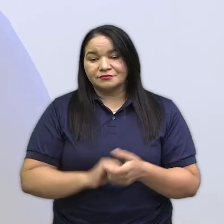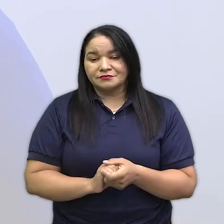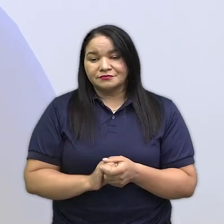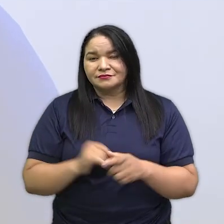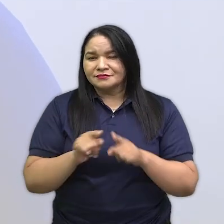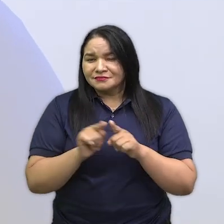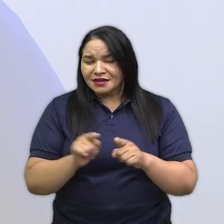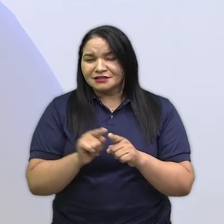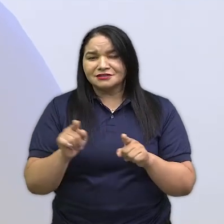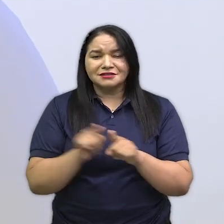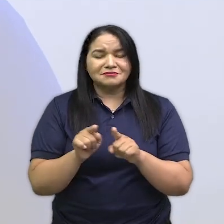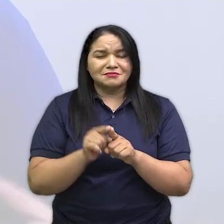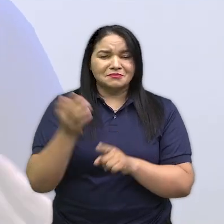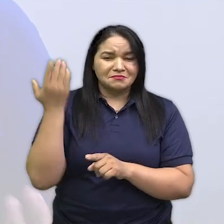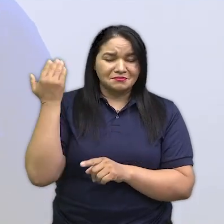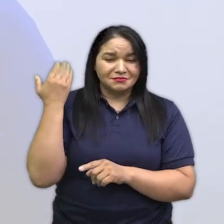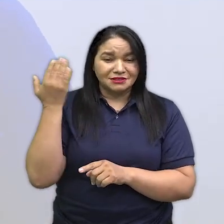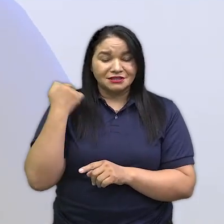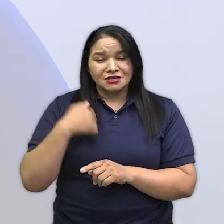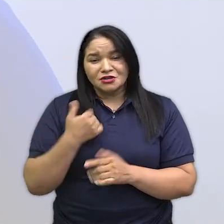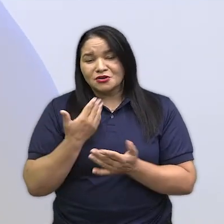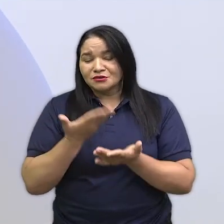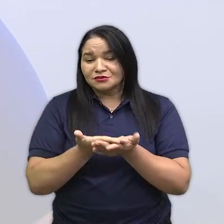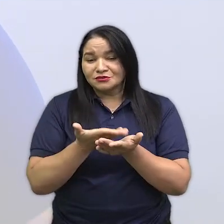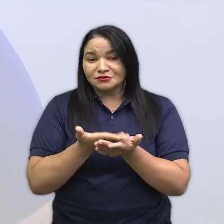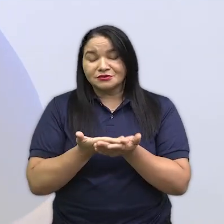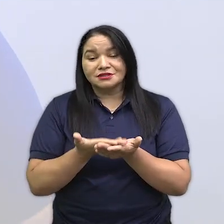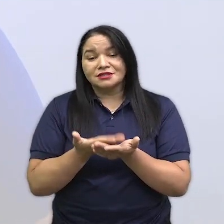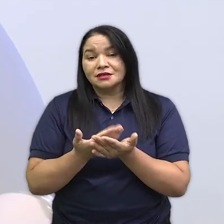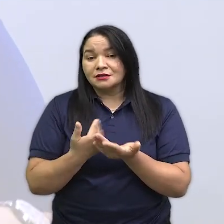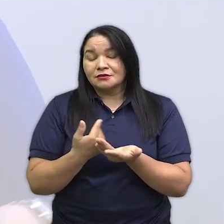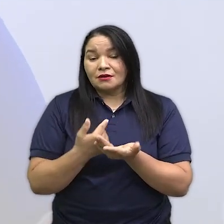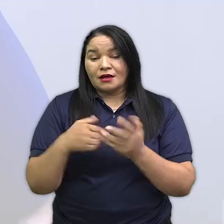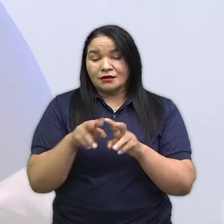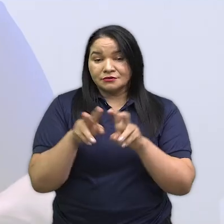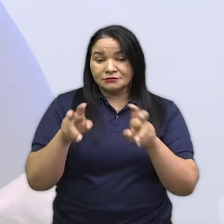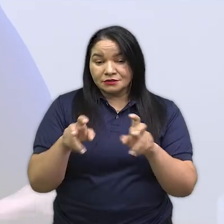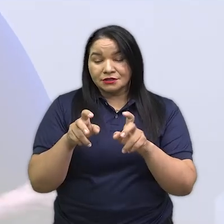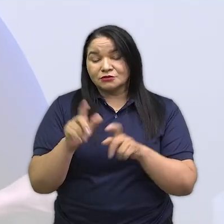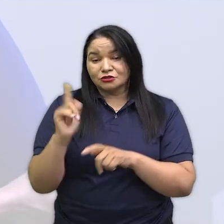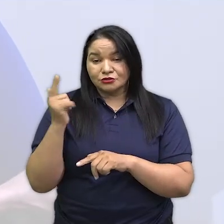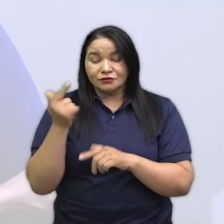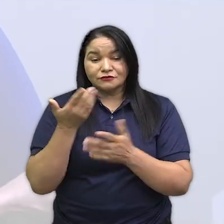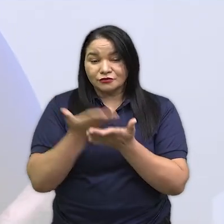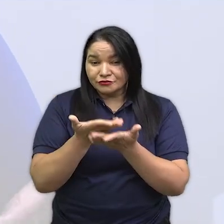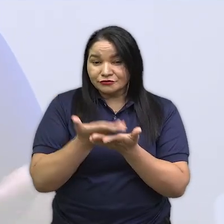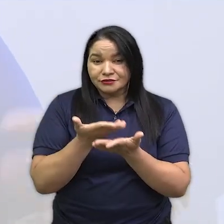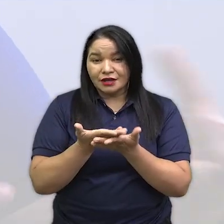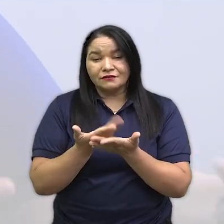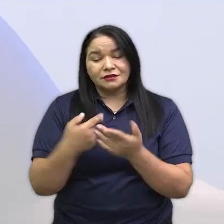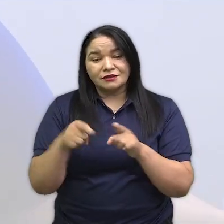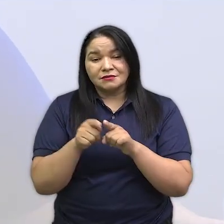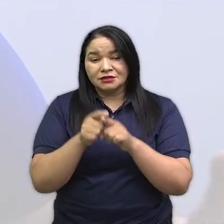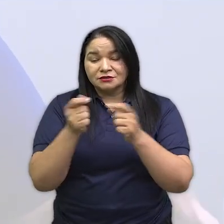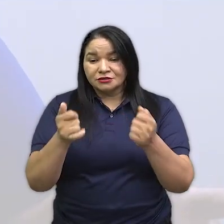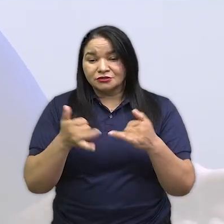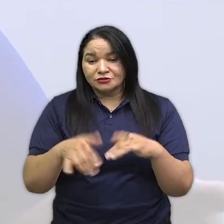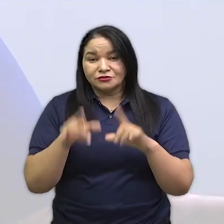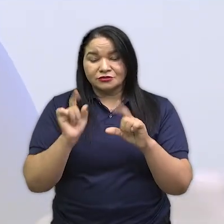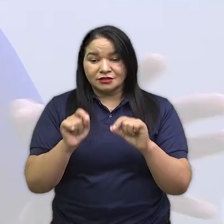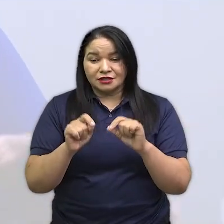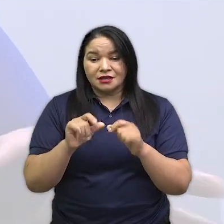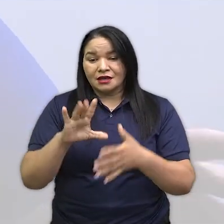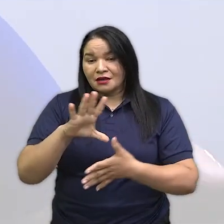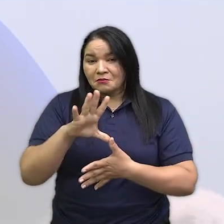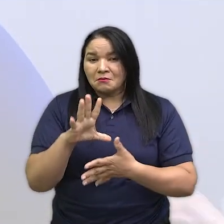da minha época de estudante, quando a gente tinha ali geografia política, a gente tinha um pouco também de mapas, assim, a gente olhava